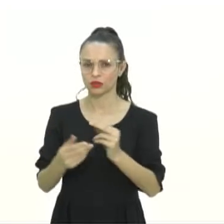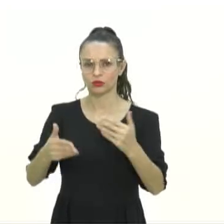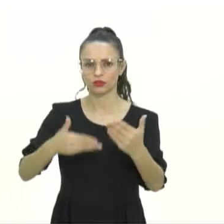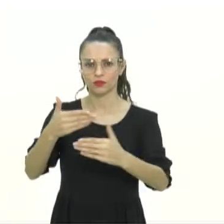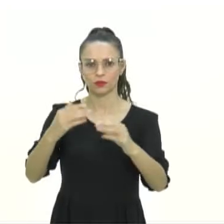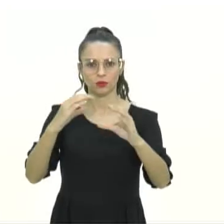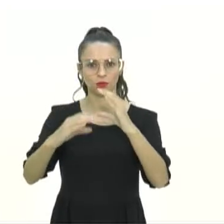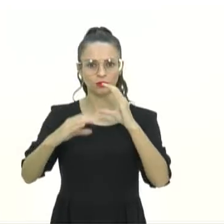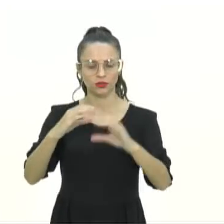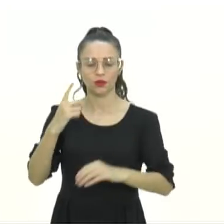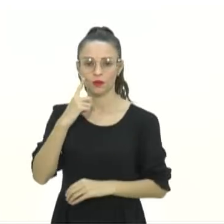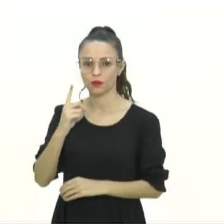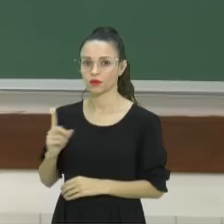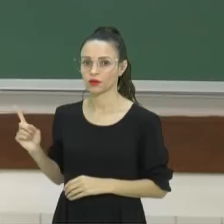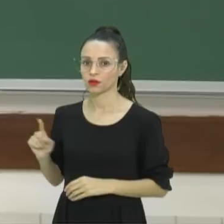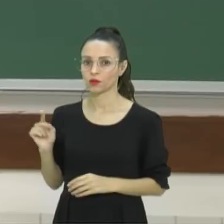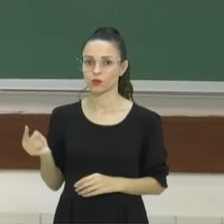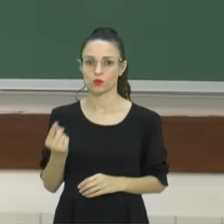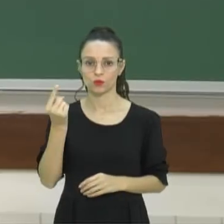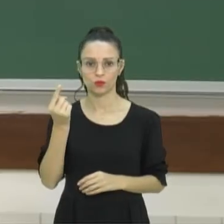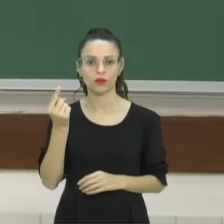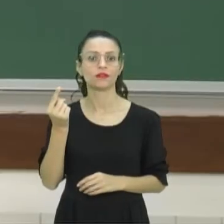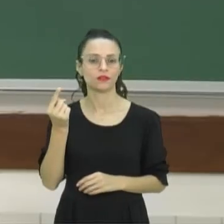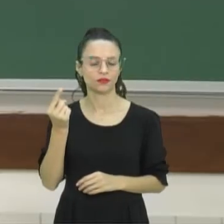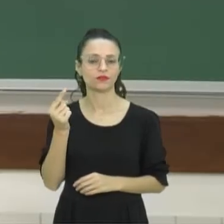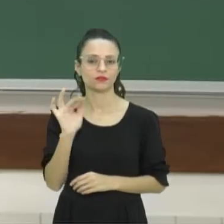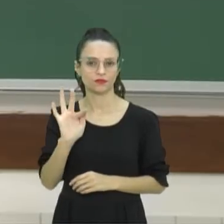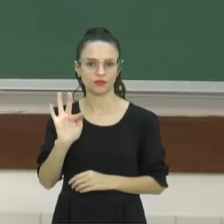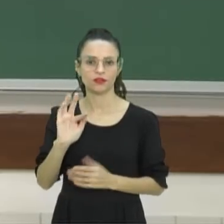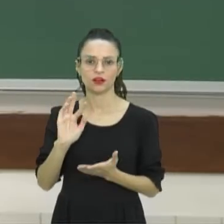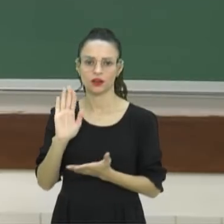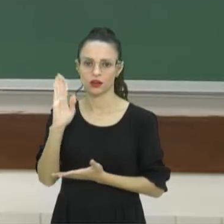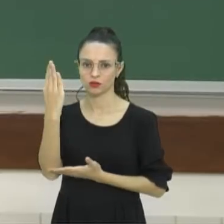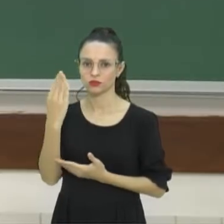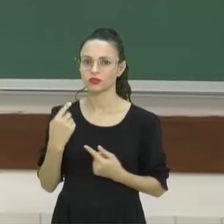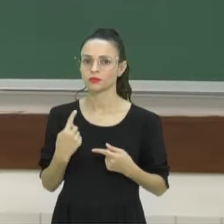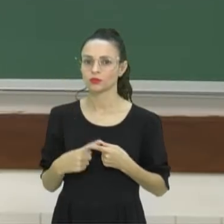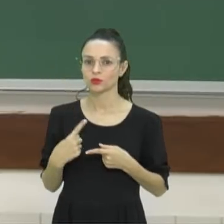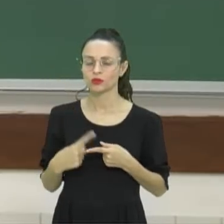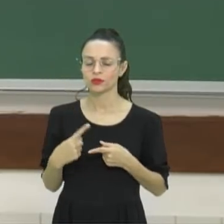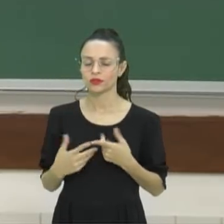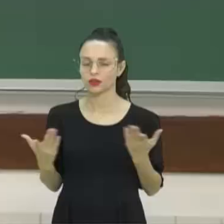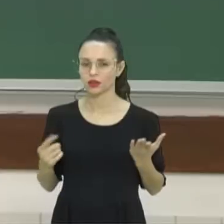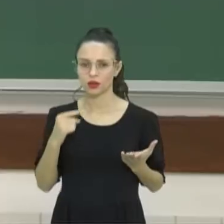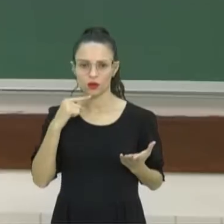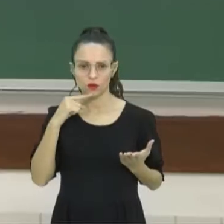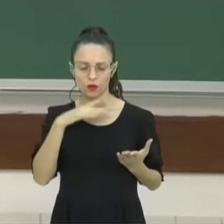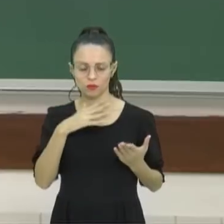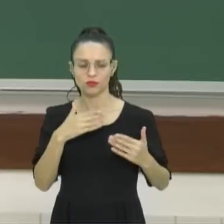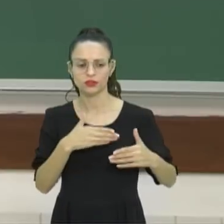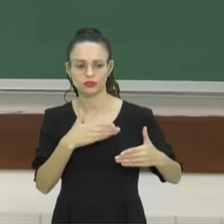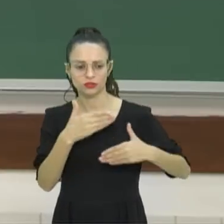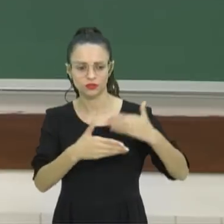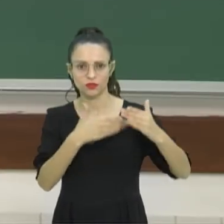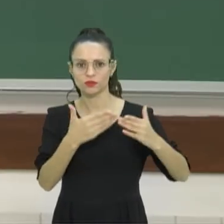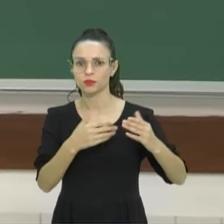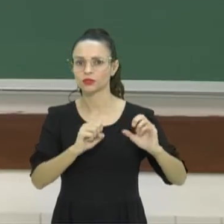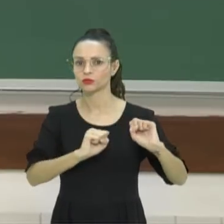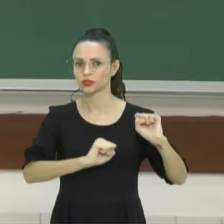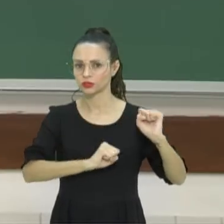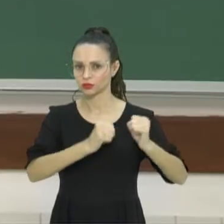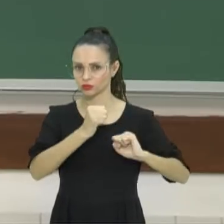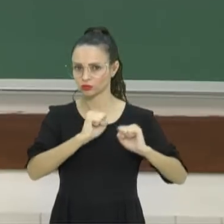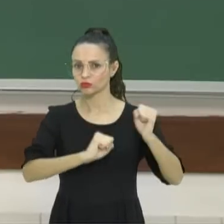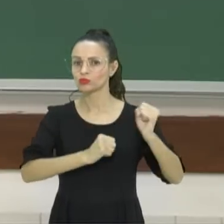Veja, essa é a única afirmação falsa, uma vez que, obviamente, o desenvolvimento da indústria, ela